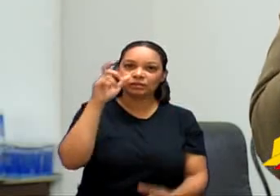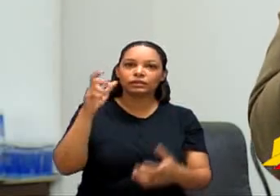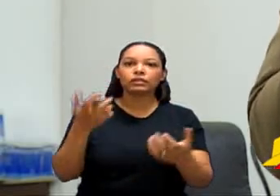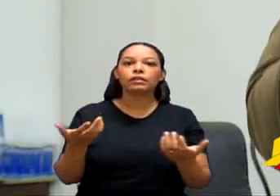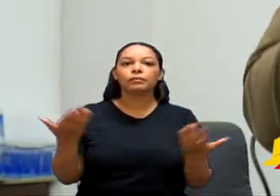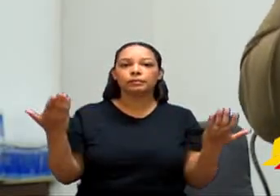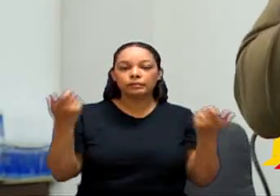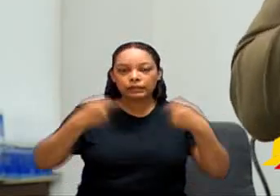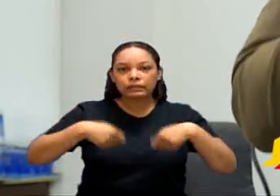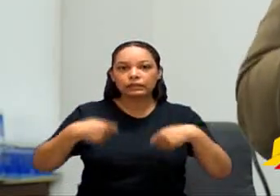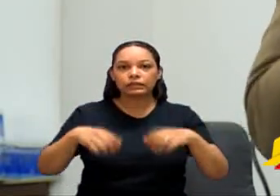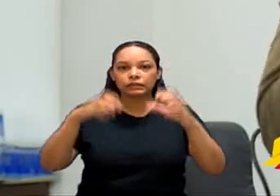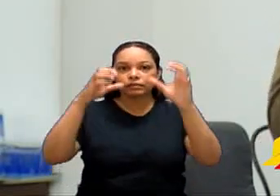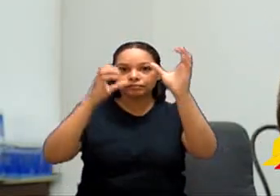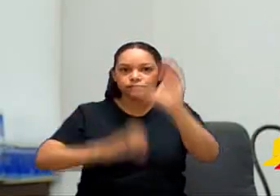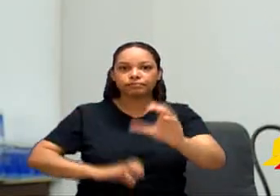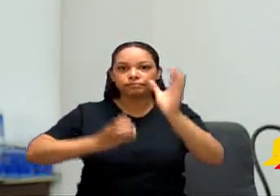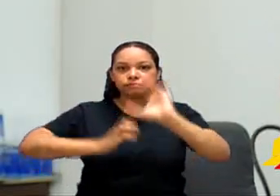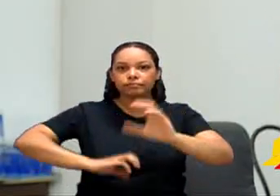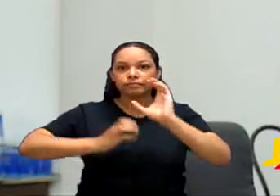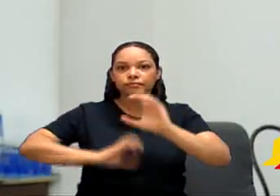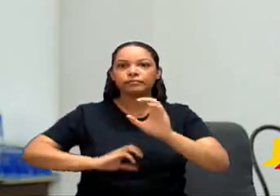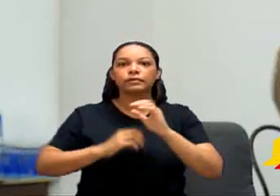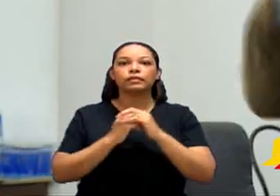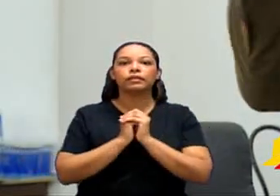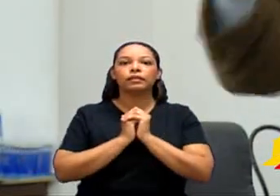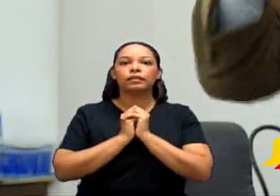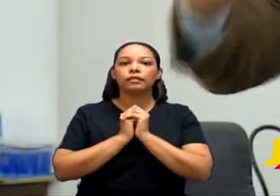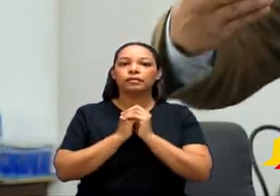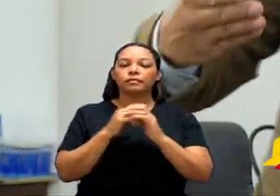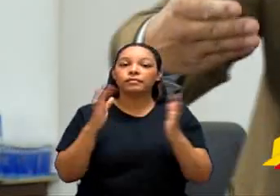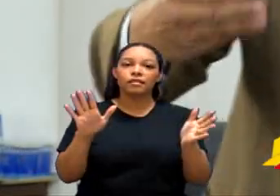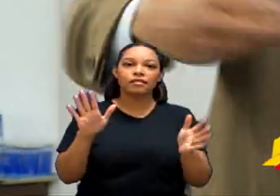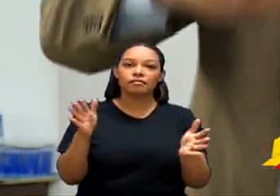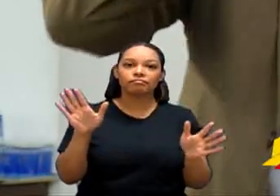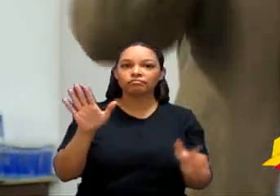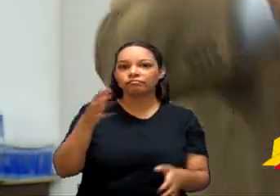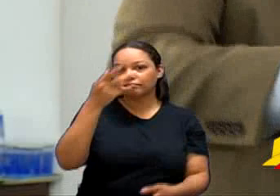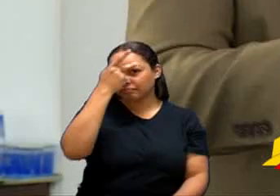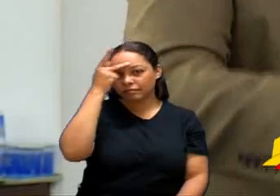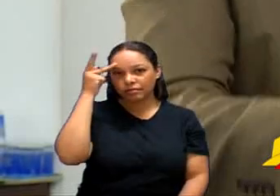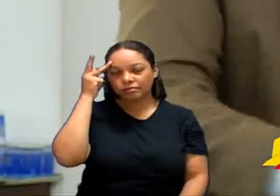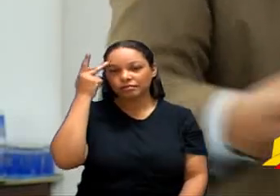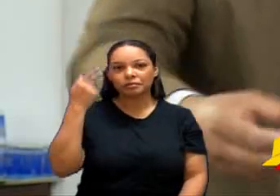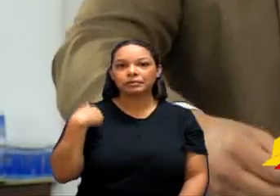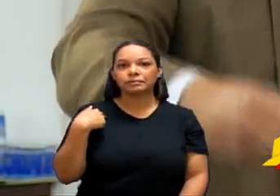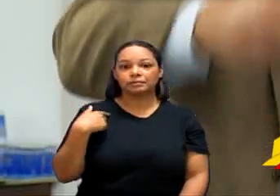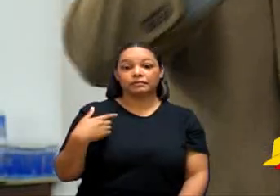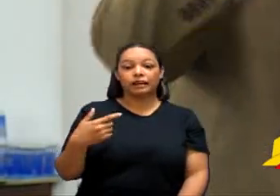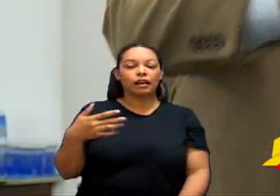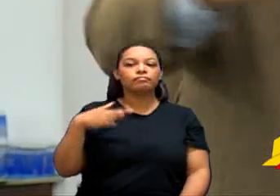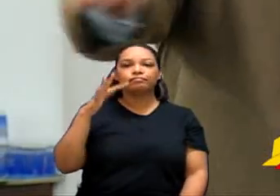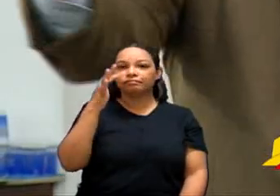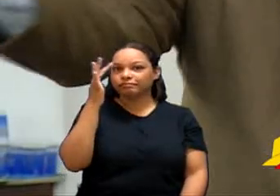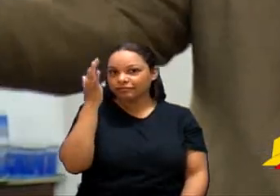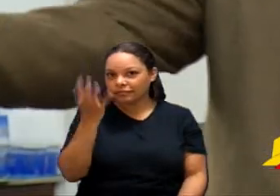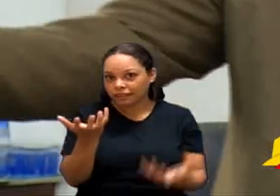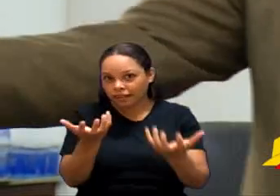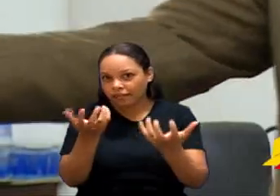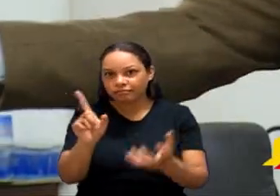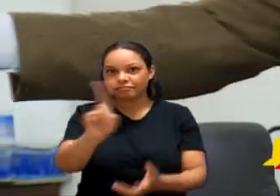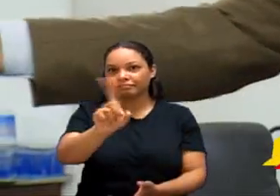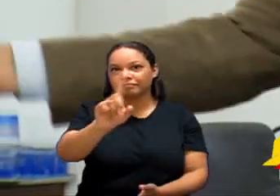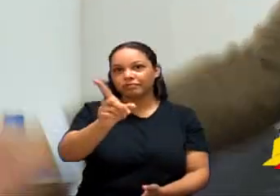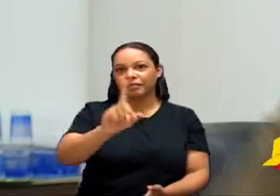tenho amigos médicos que vão se formar, mas eles não têm interesse, né, de estar em algumas especialidades que mas